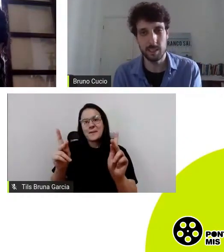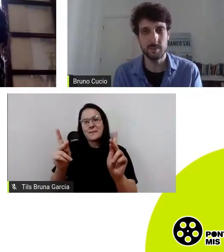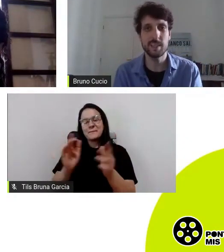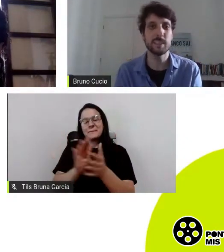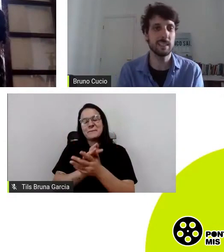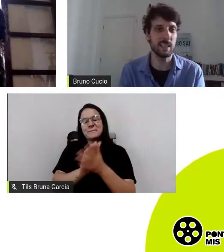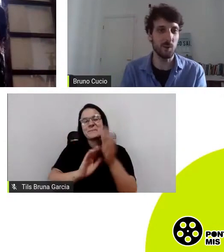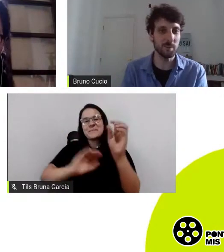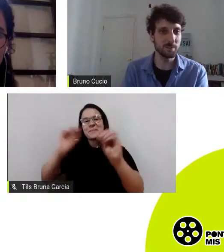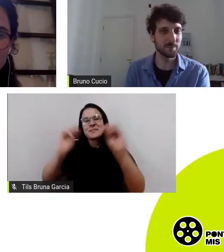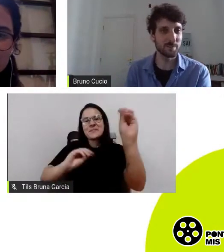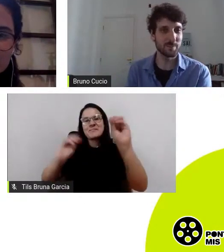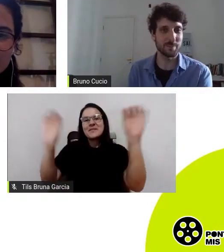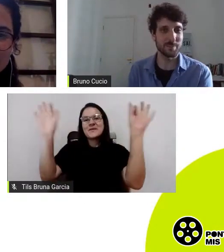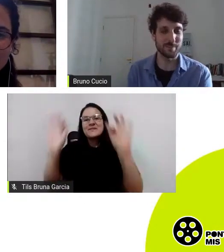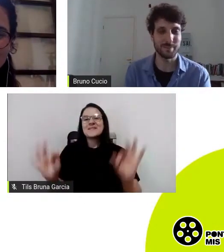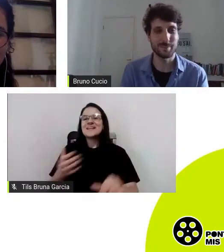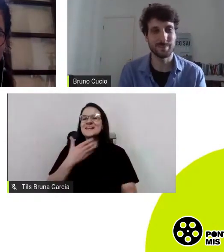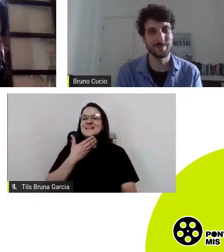beijão para vocês e Feliz Natal!